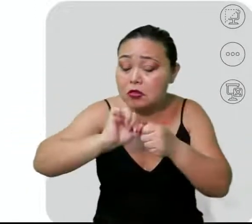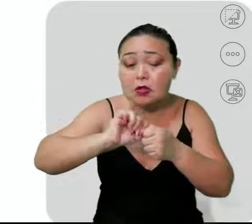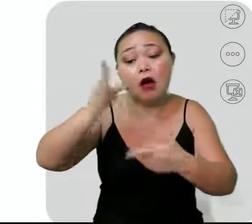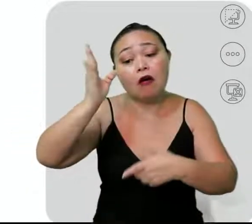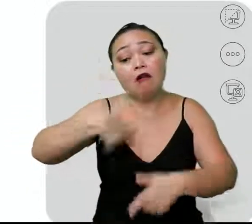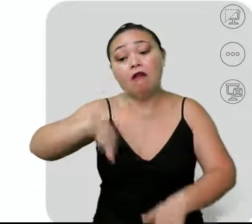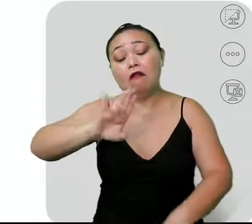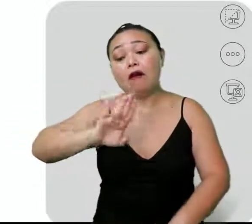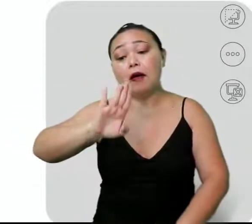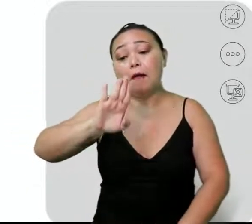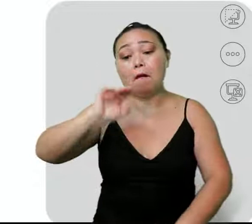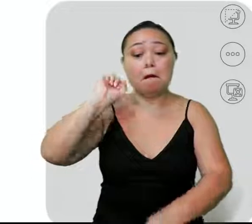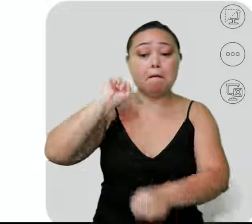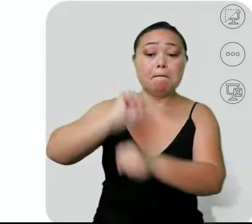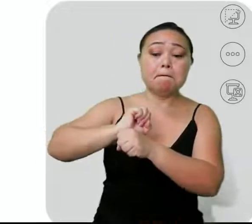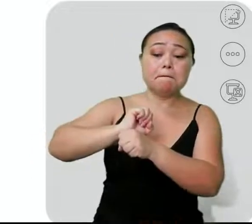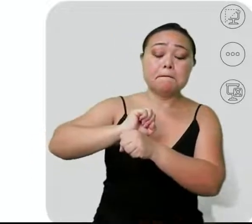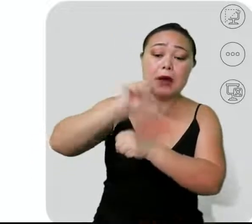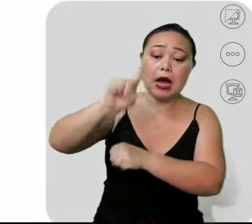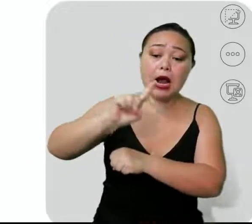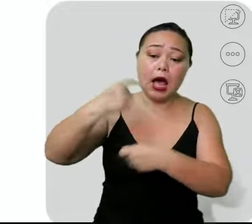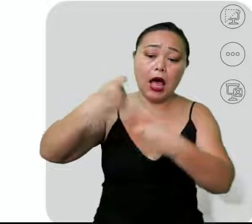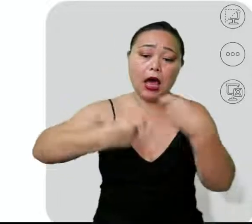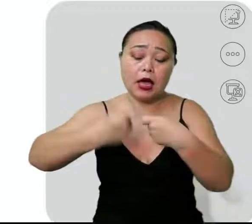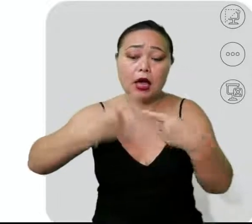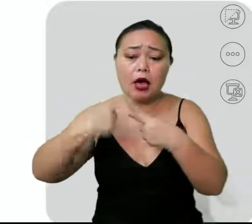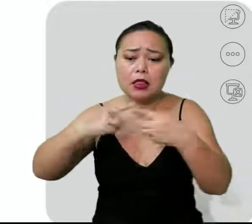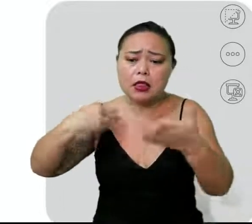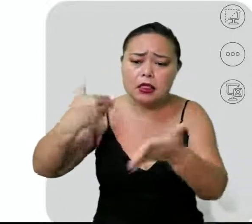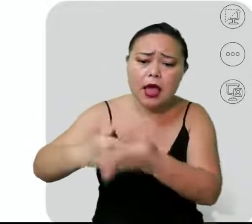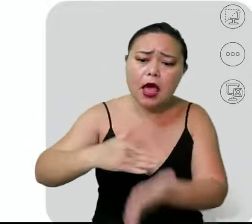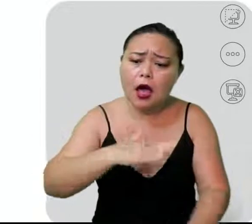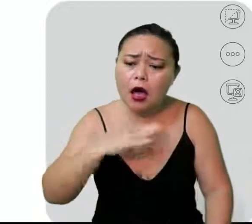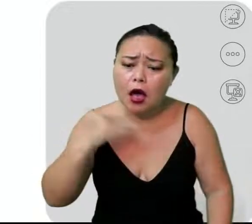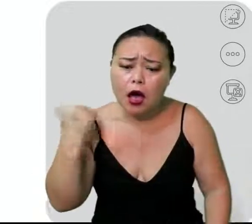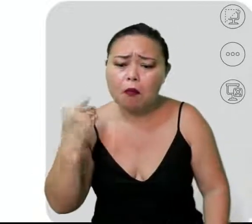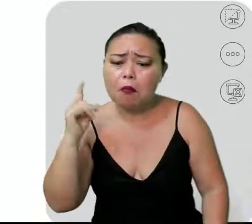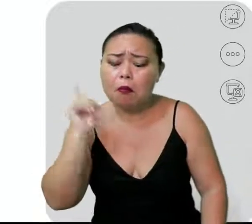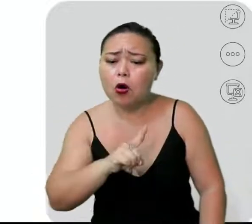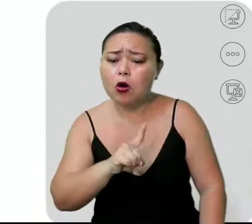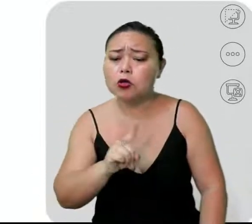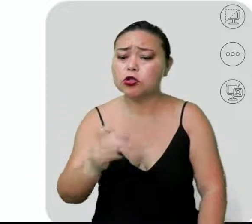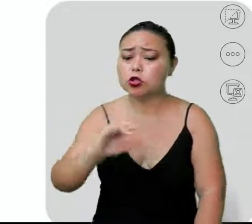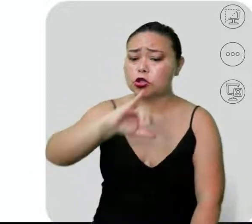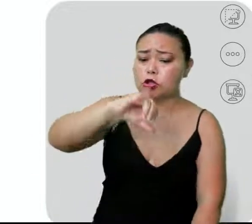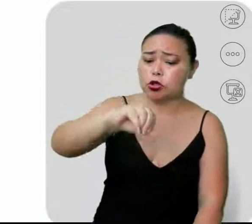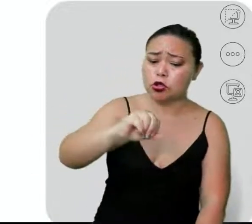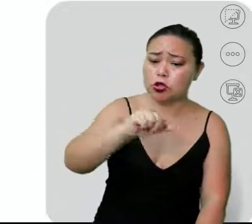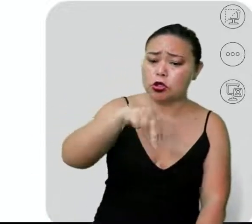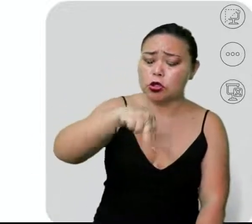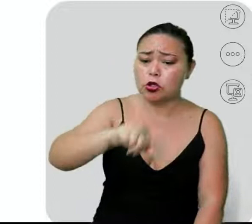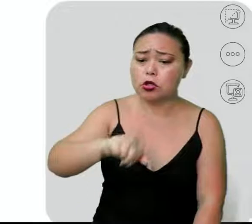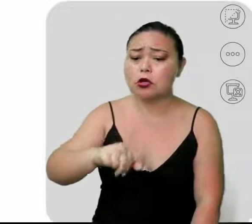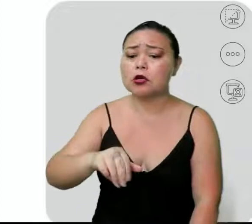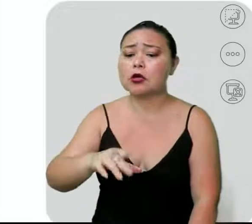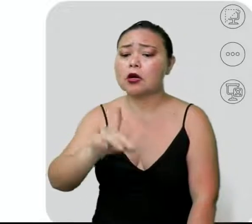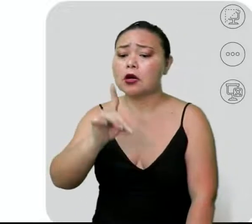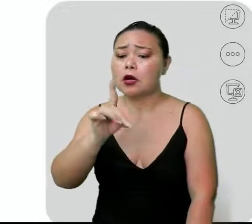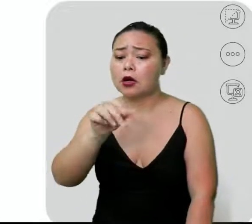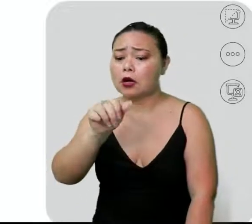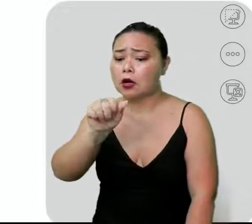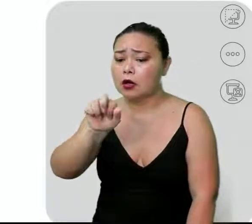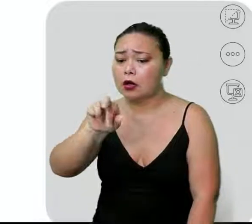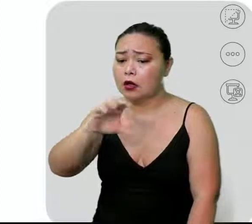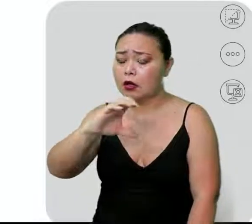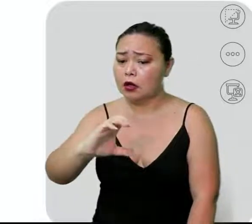a morte de Joana D'Arc joga aqui ela francesa né é o filme já daqui é muito